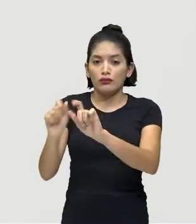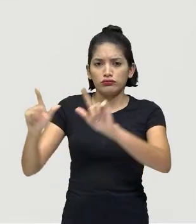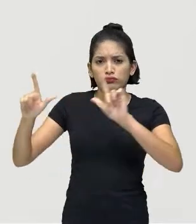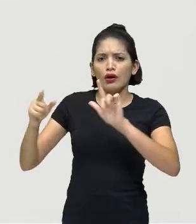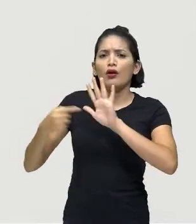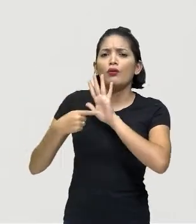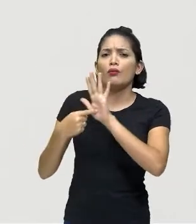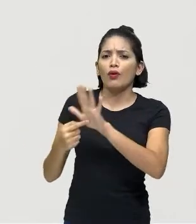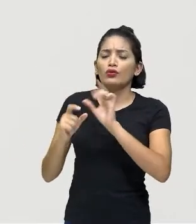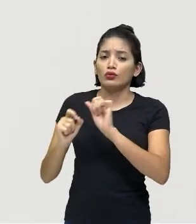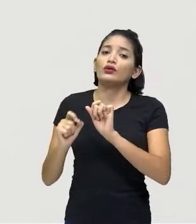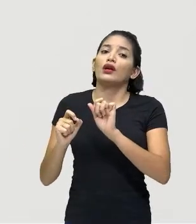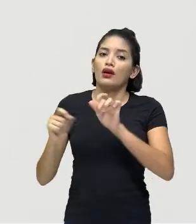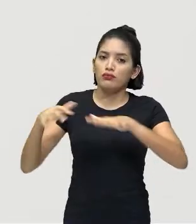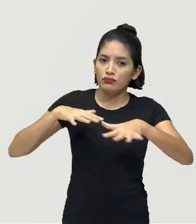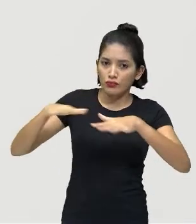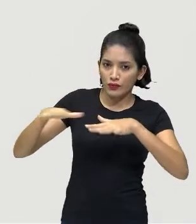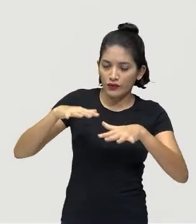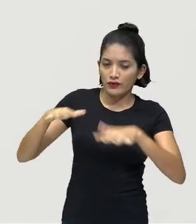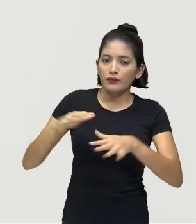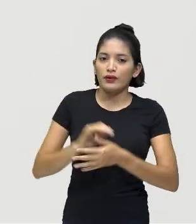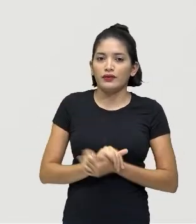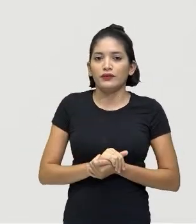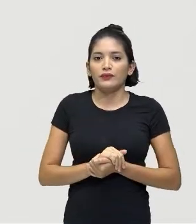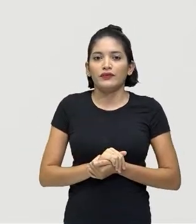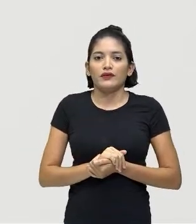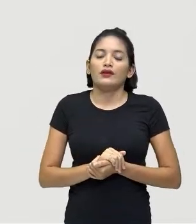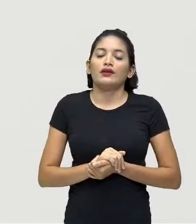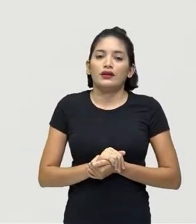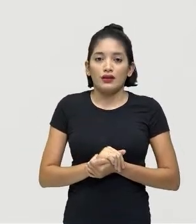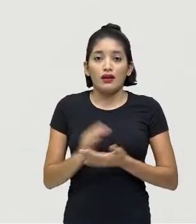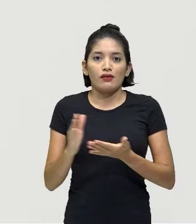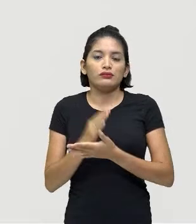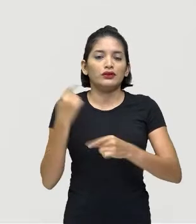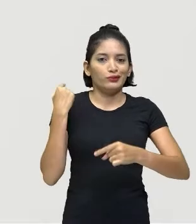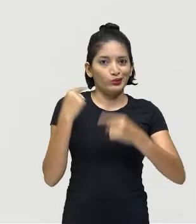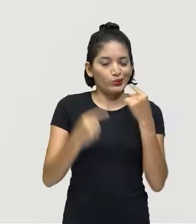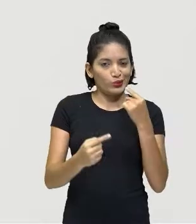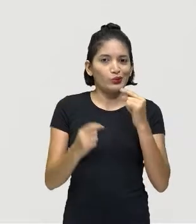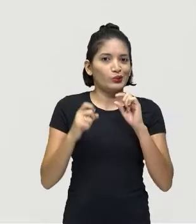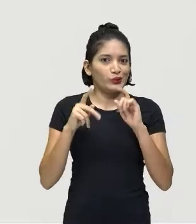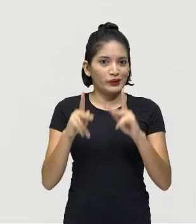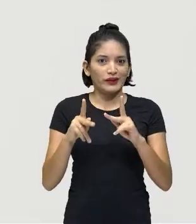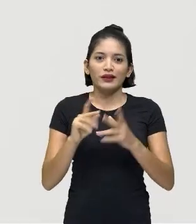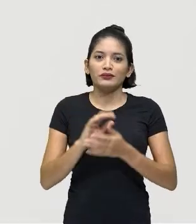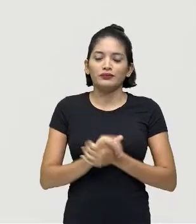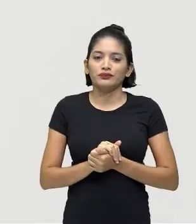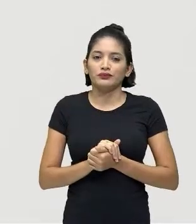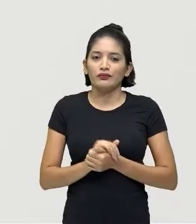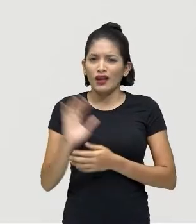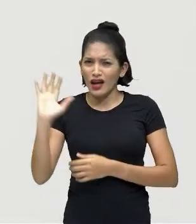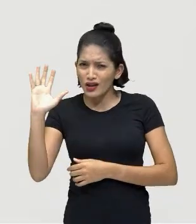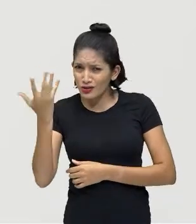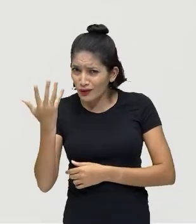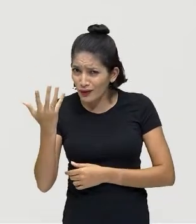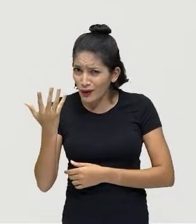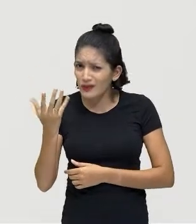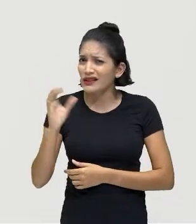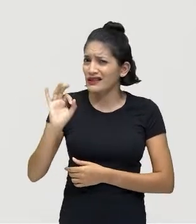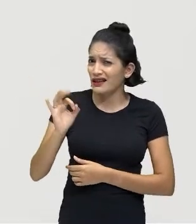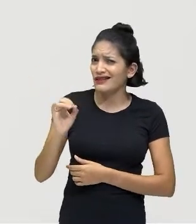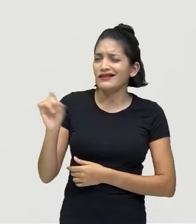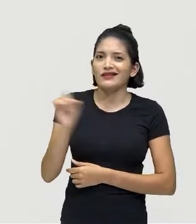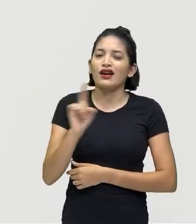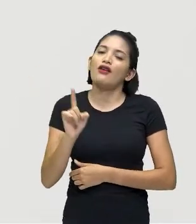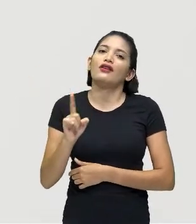adesão popular ao movimento. Então, aqui eu tenho algumas nuances, certo? Resolveu, não foi bem assim. Vocês viram